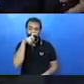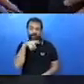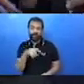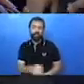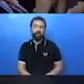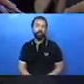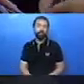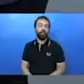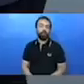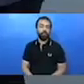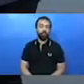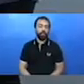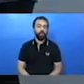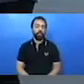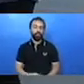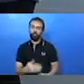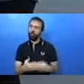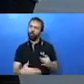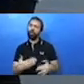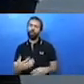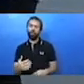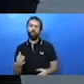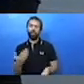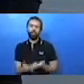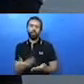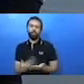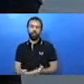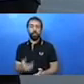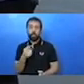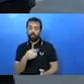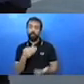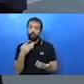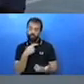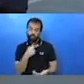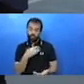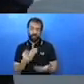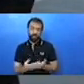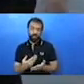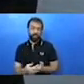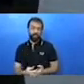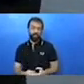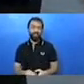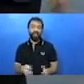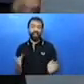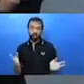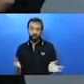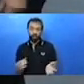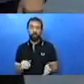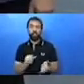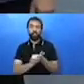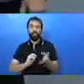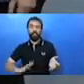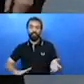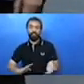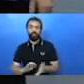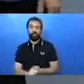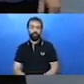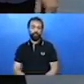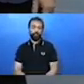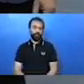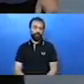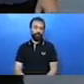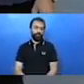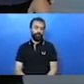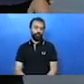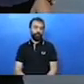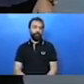para vocês pesquisarem, tá? Olha ela aqui estudando junto com a gente. Chegou a hora da tarefa. Vocês vão